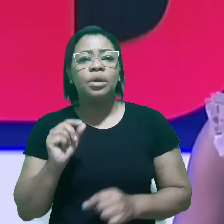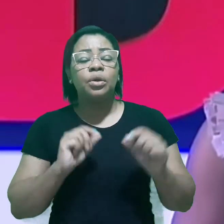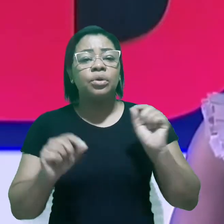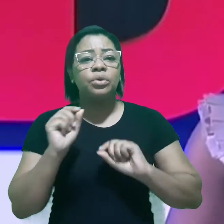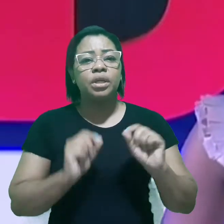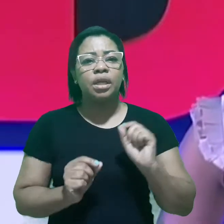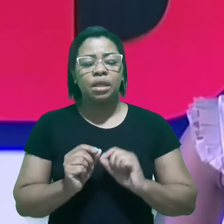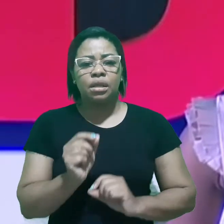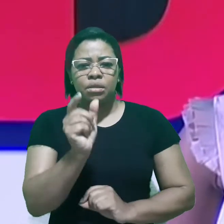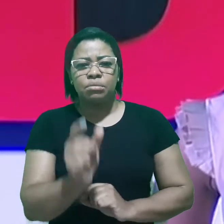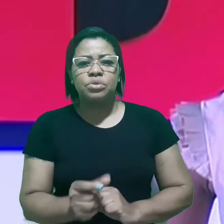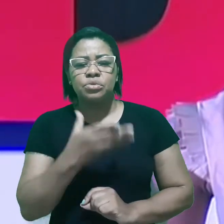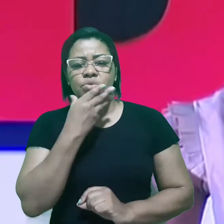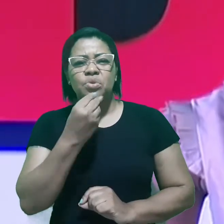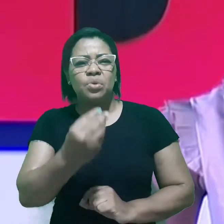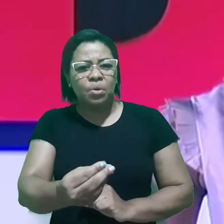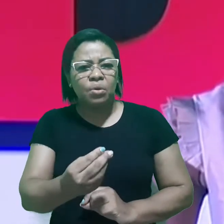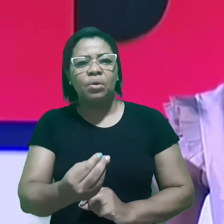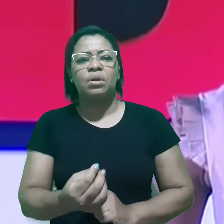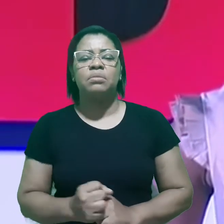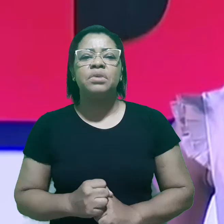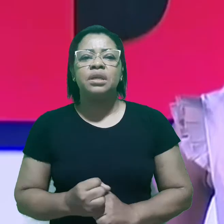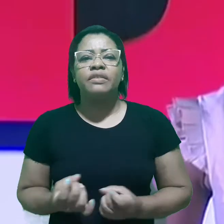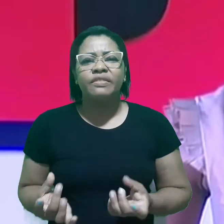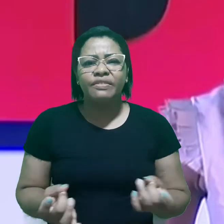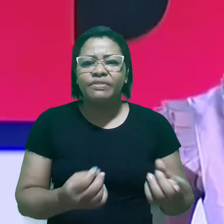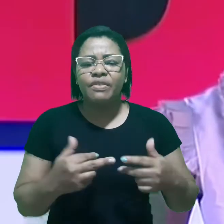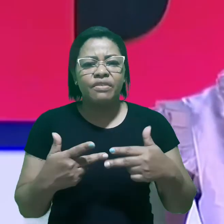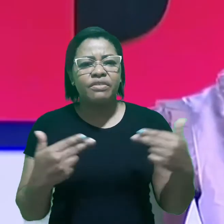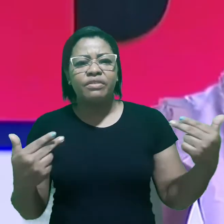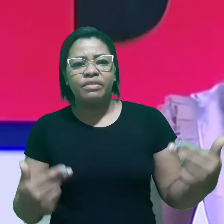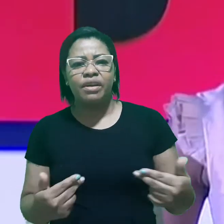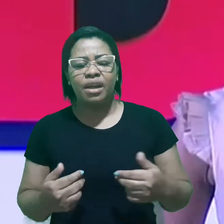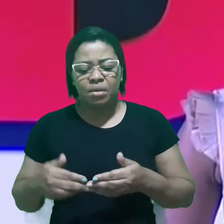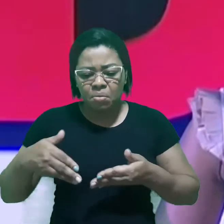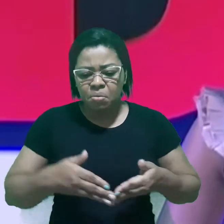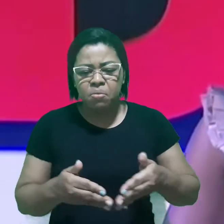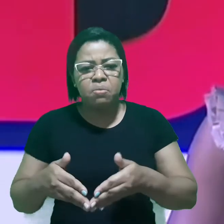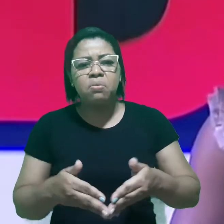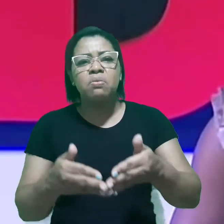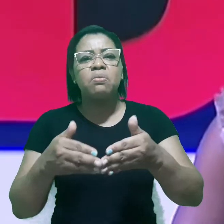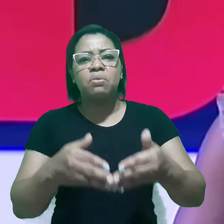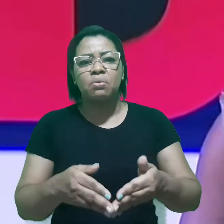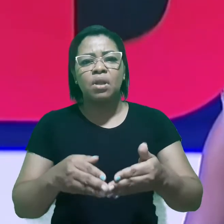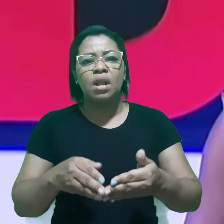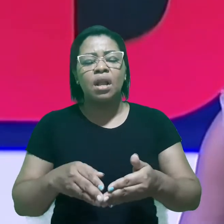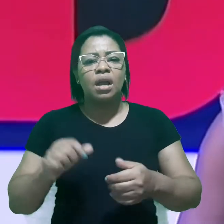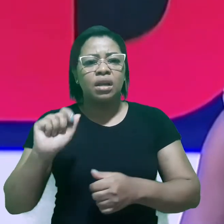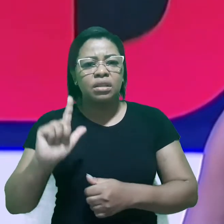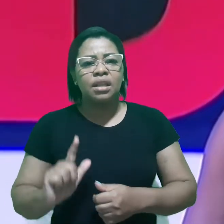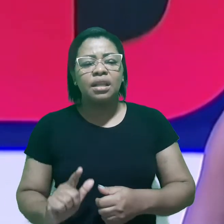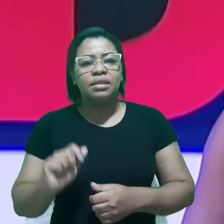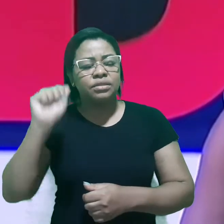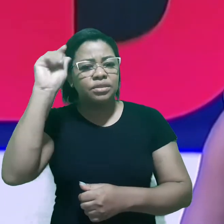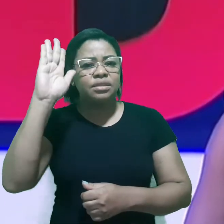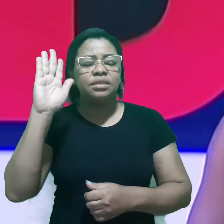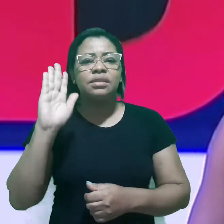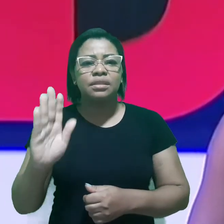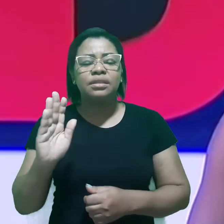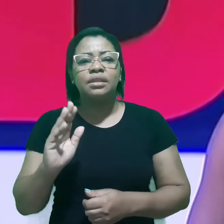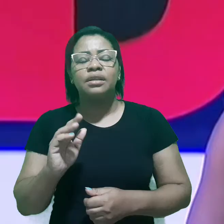que navegou até o oeste da África em 1561 e manteve um fascinante relato de sua